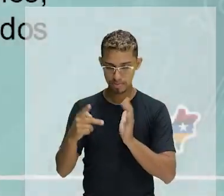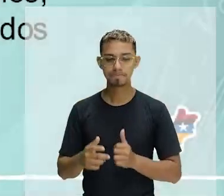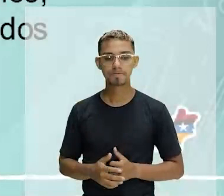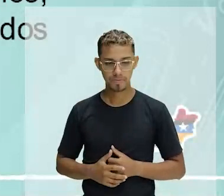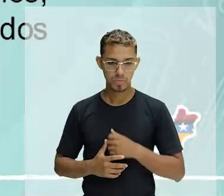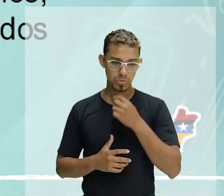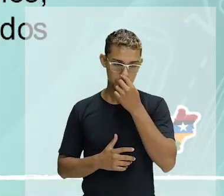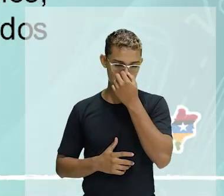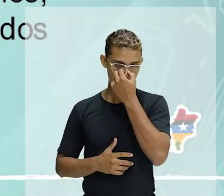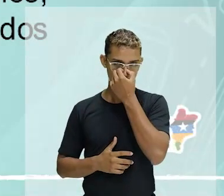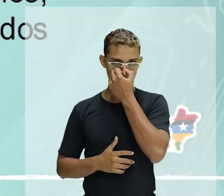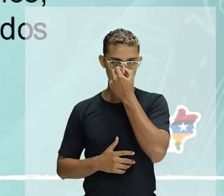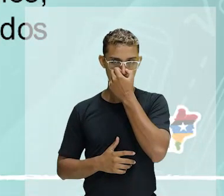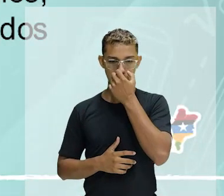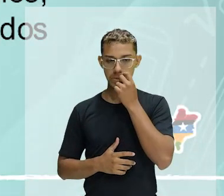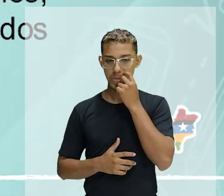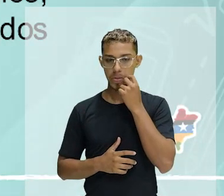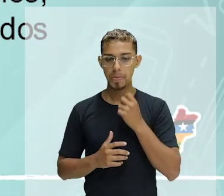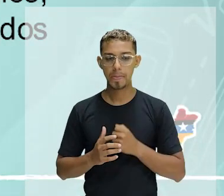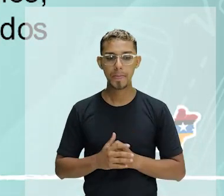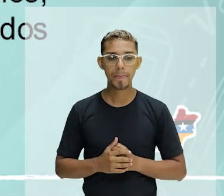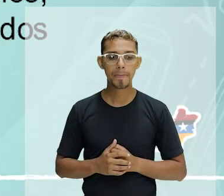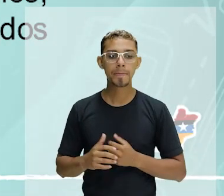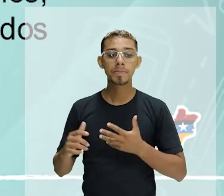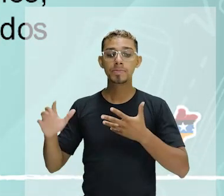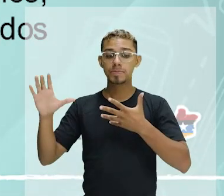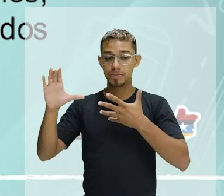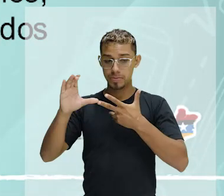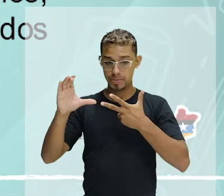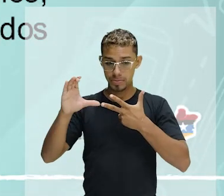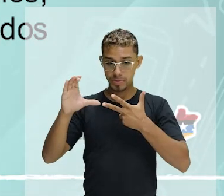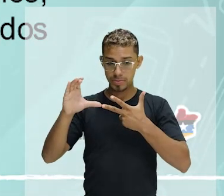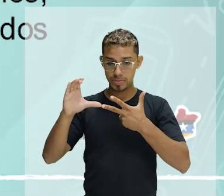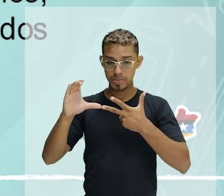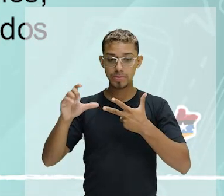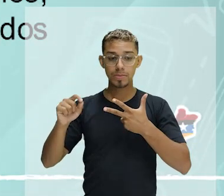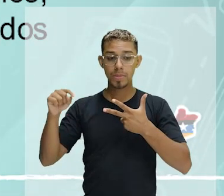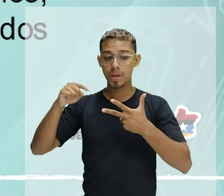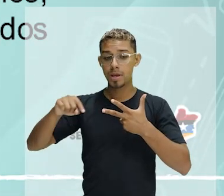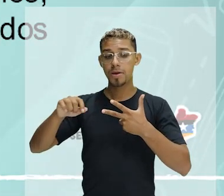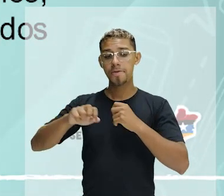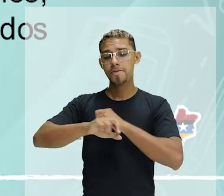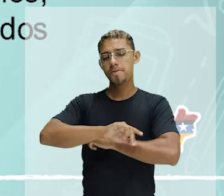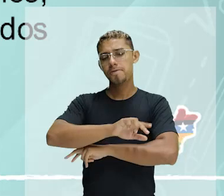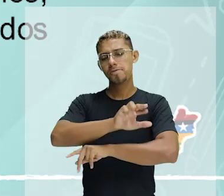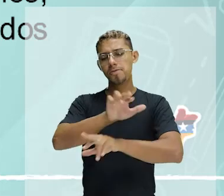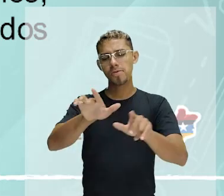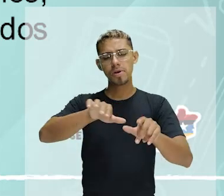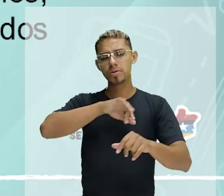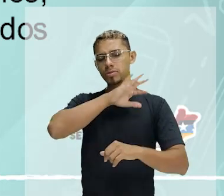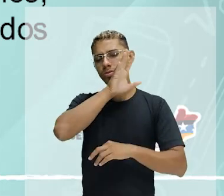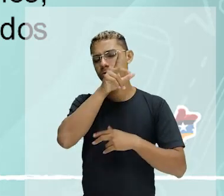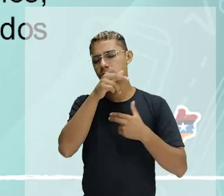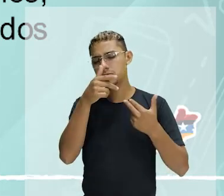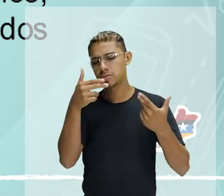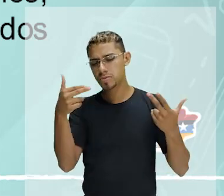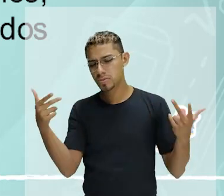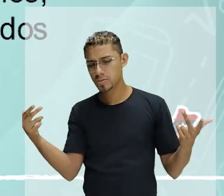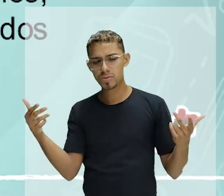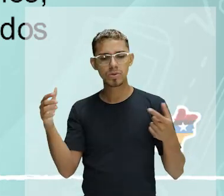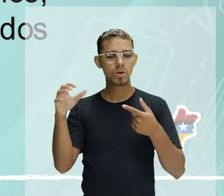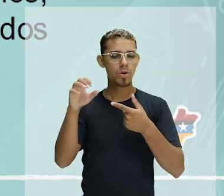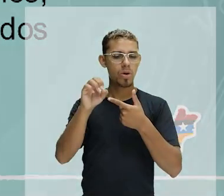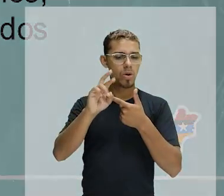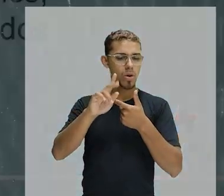fato, ele é alvo da biopirataria. Letra C. Várias espécies, orquídeas, plantas, mamíferos,